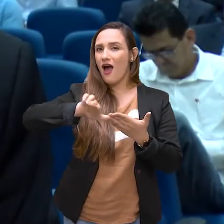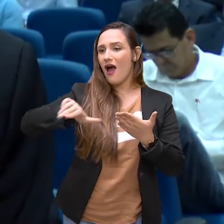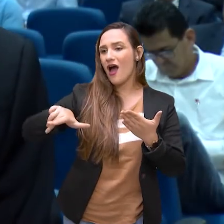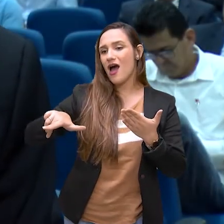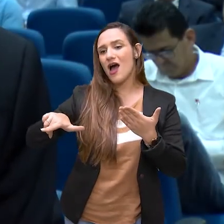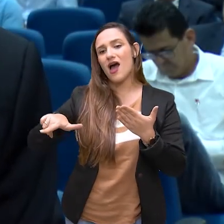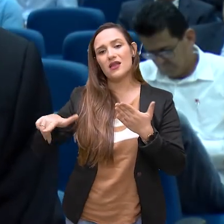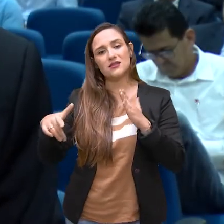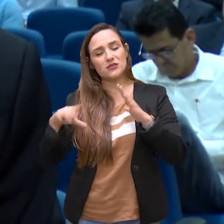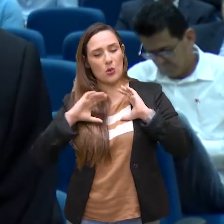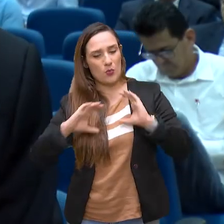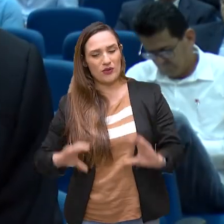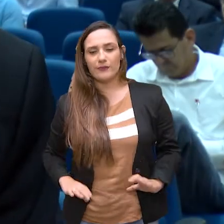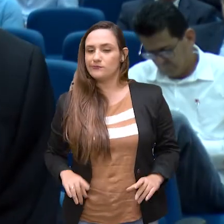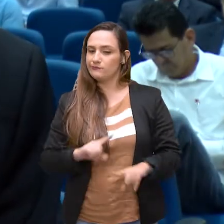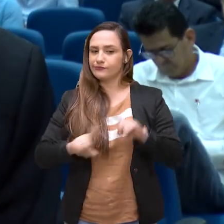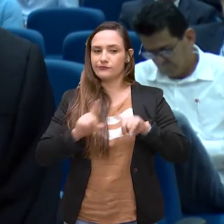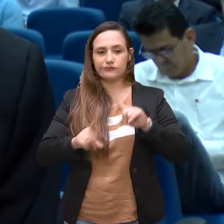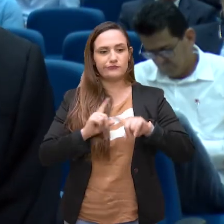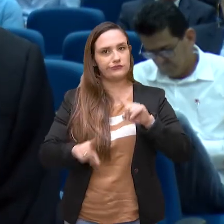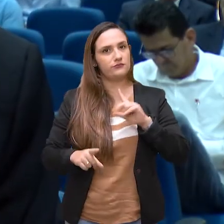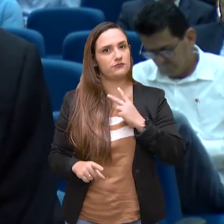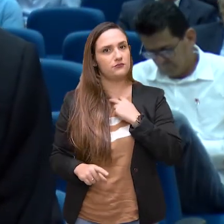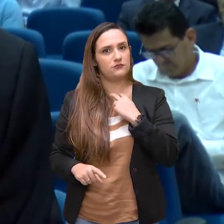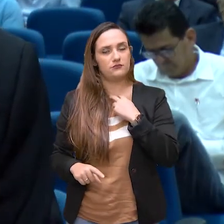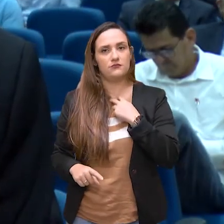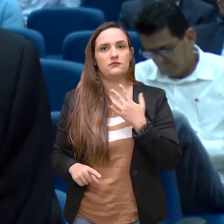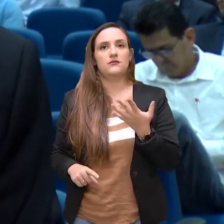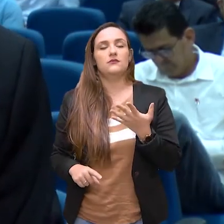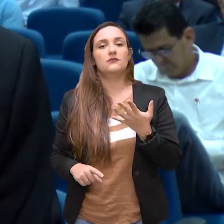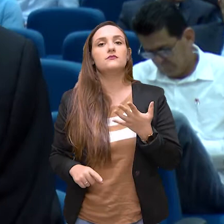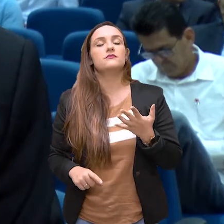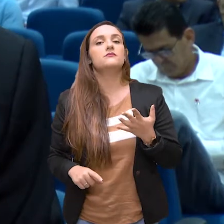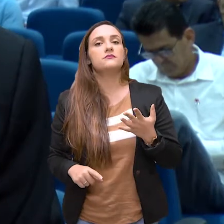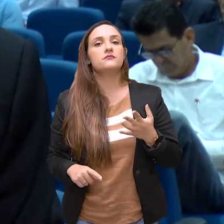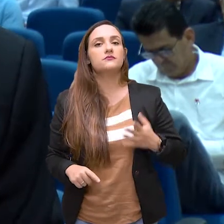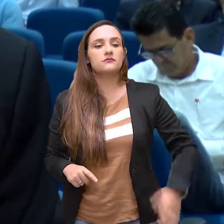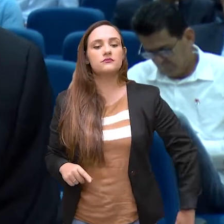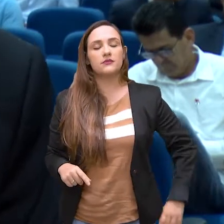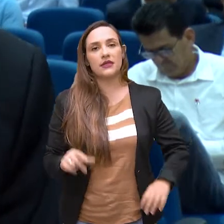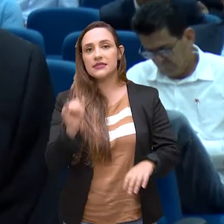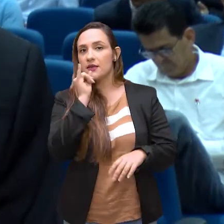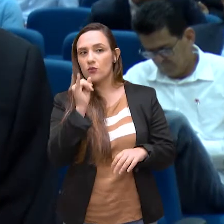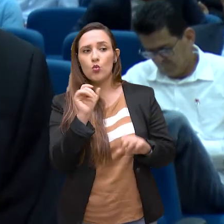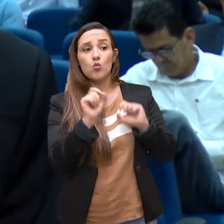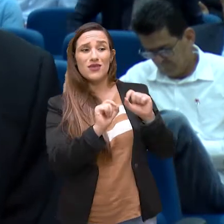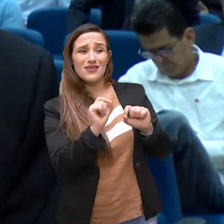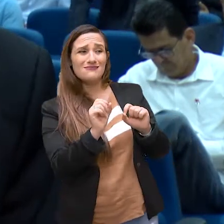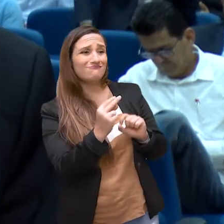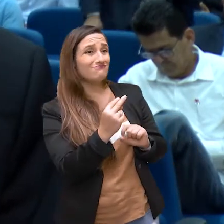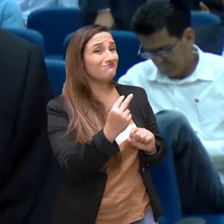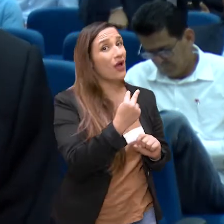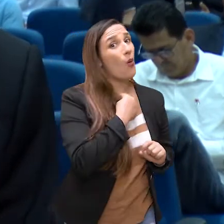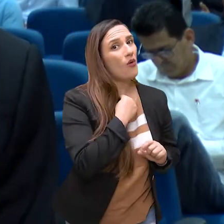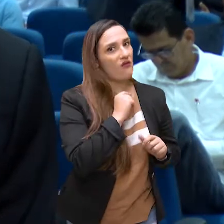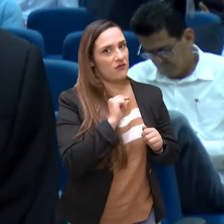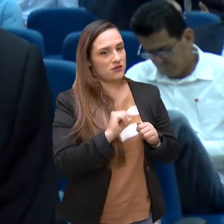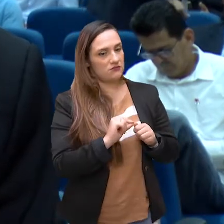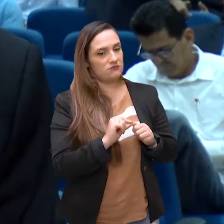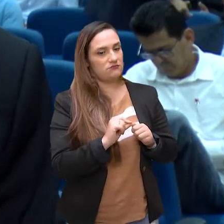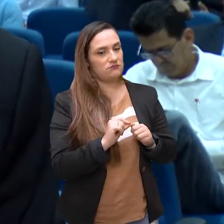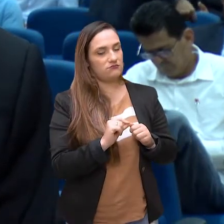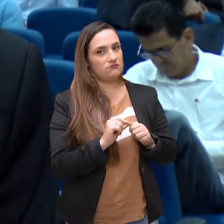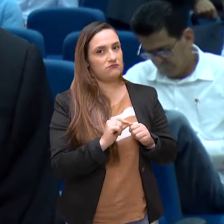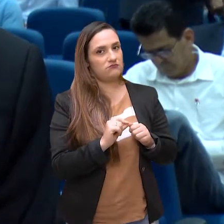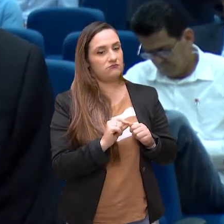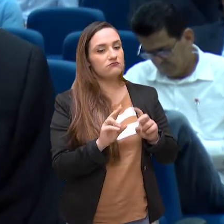impeditivos relacionados, sobretudo, aos agentes públicos estaduais, do que está proscrito, do que não pode ser feito. No que você vê, há